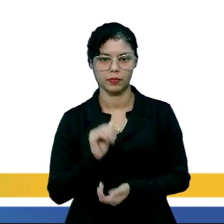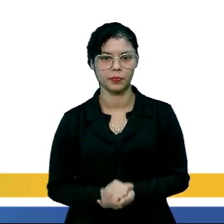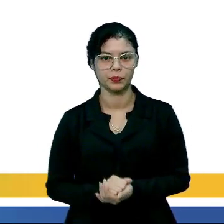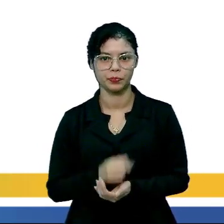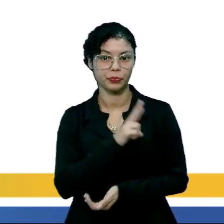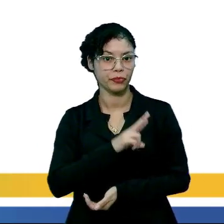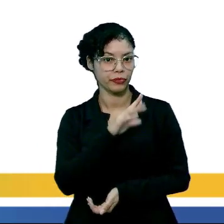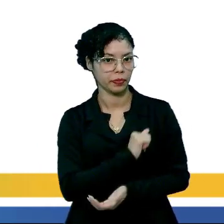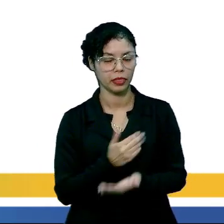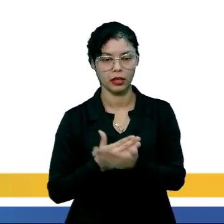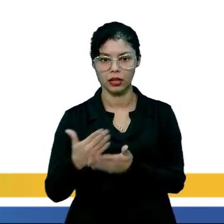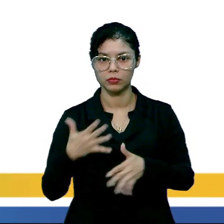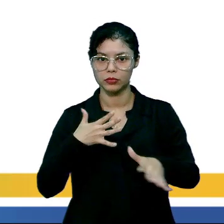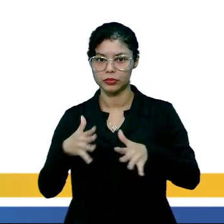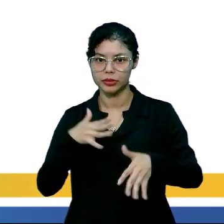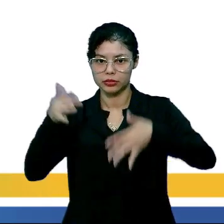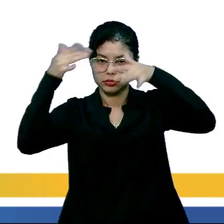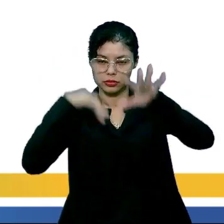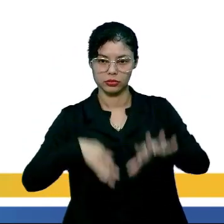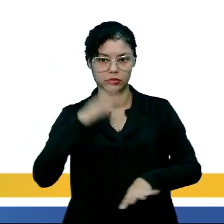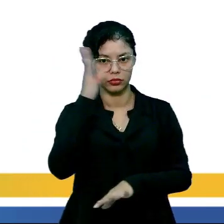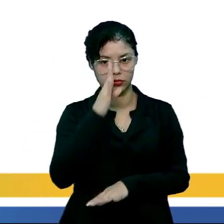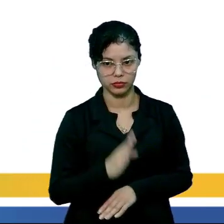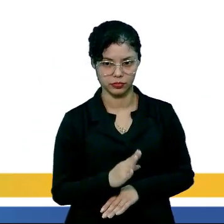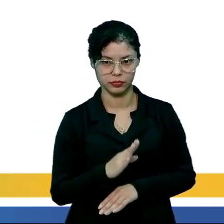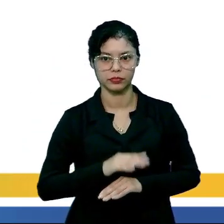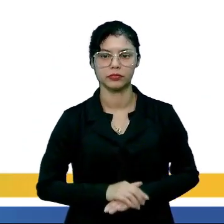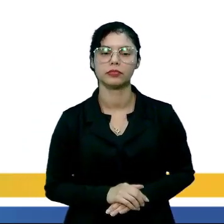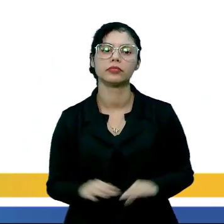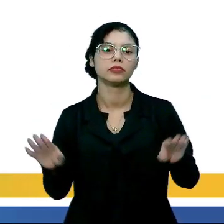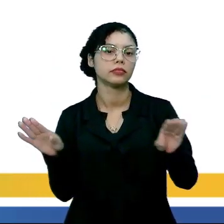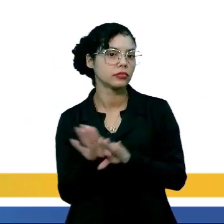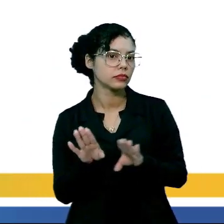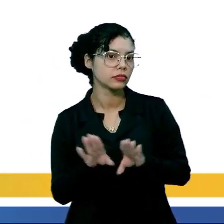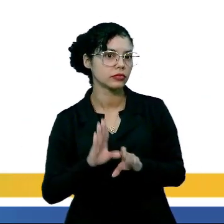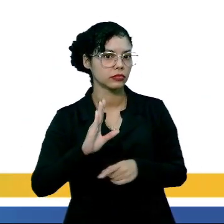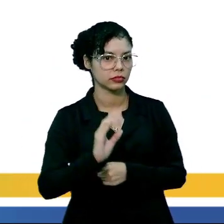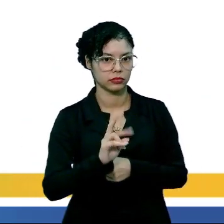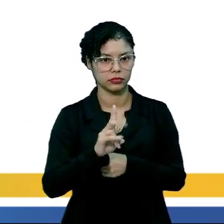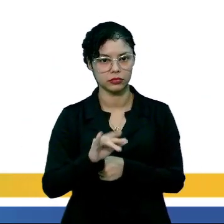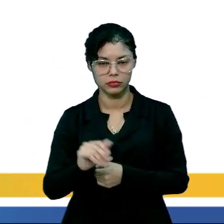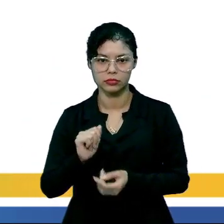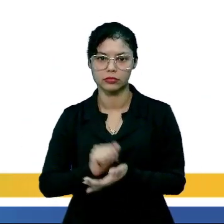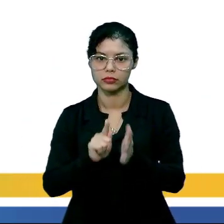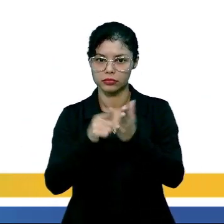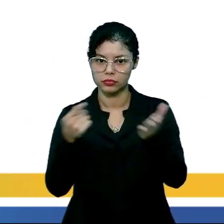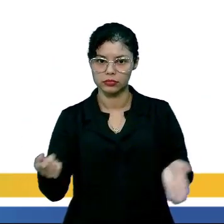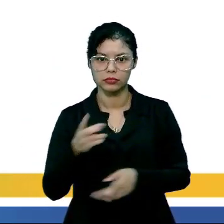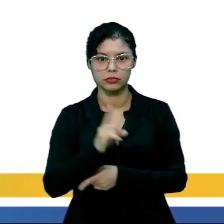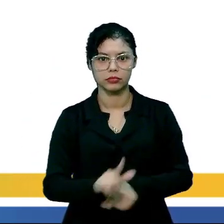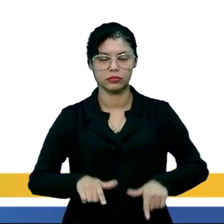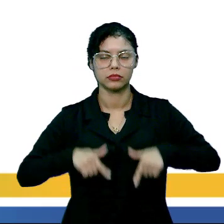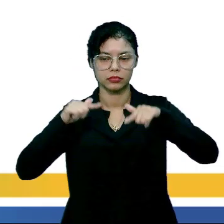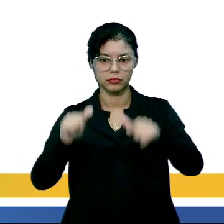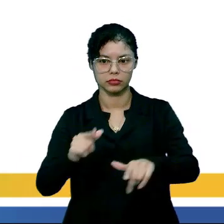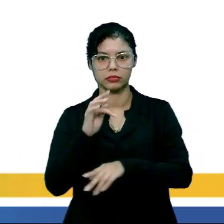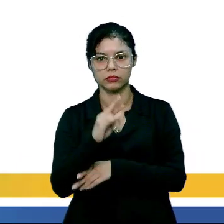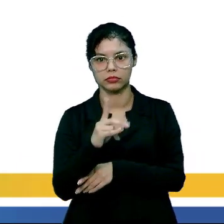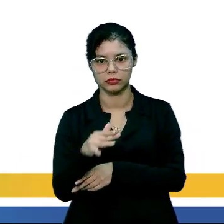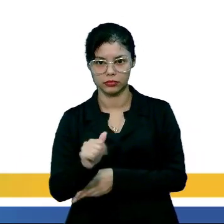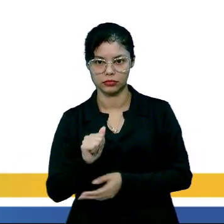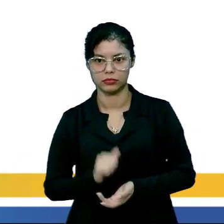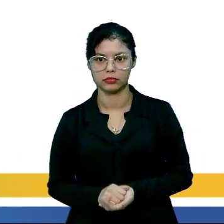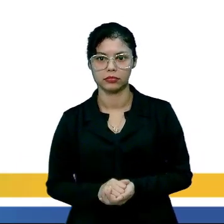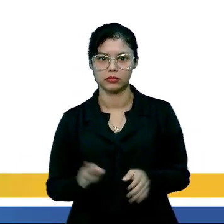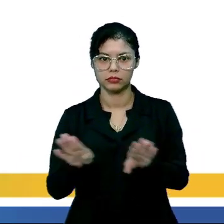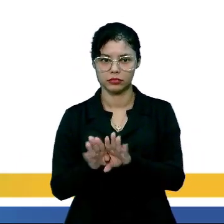é um romance que dá início ao movimento naturalista no Brasil. Também caricaturista, jornalista e